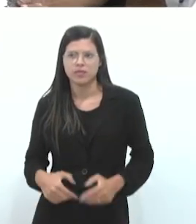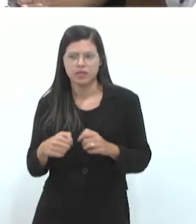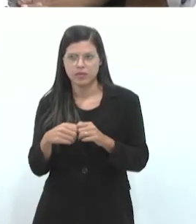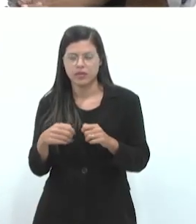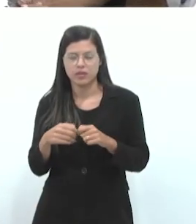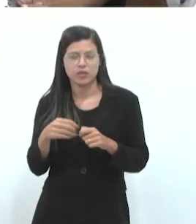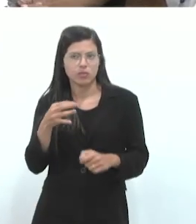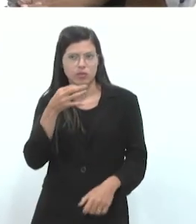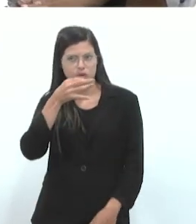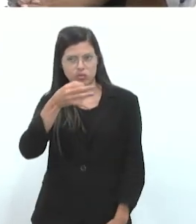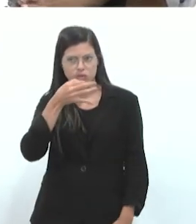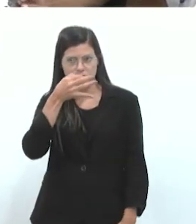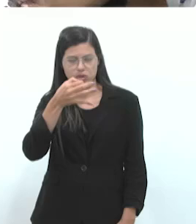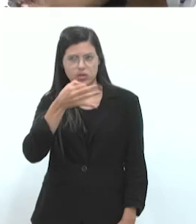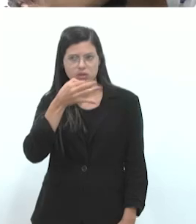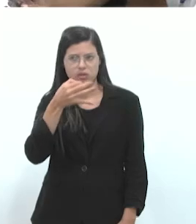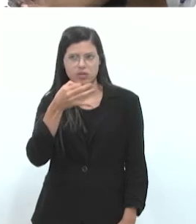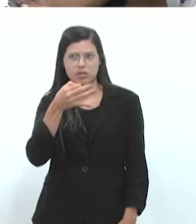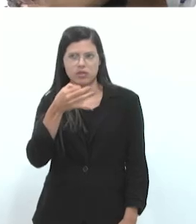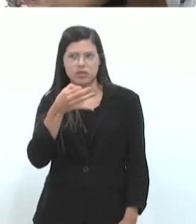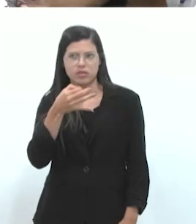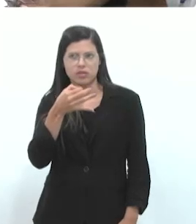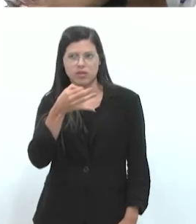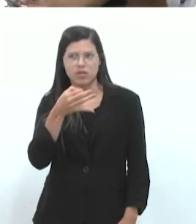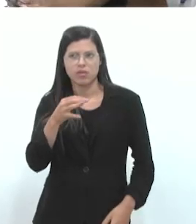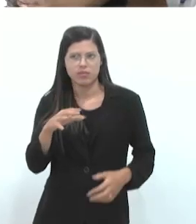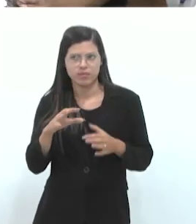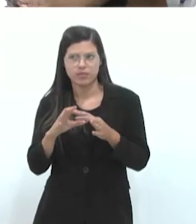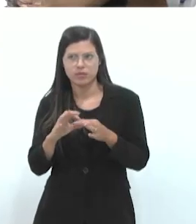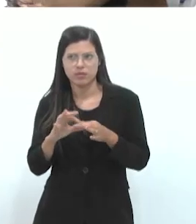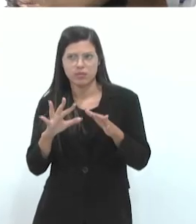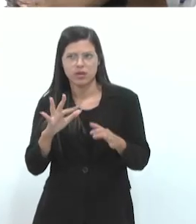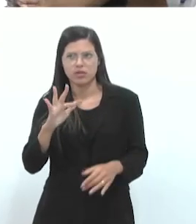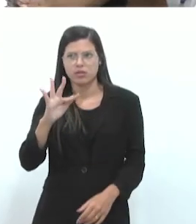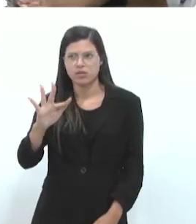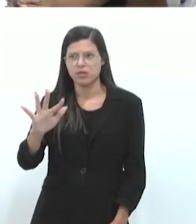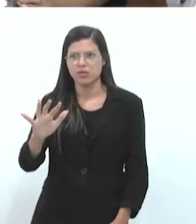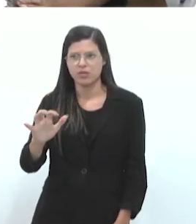sugestão, com a devida autorização do Fernando.